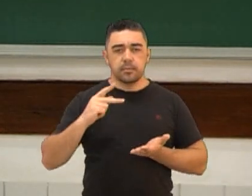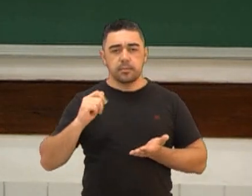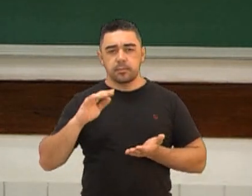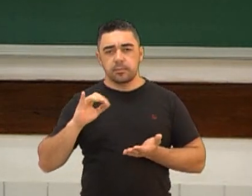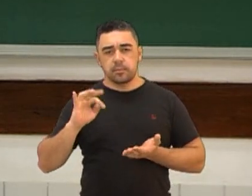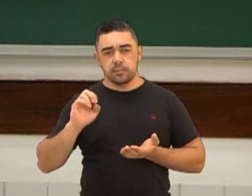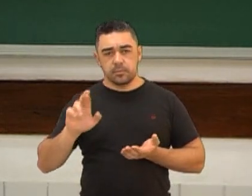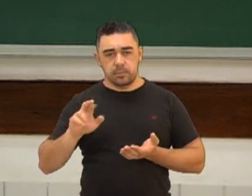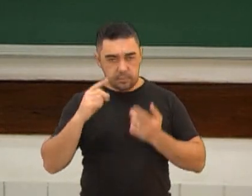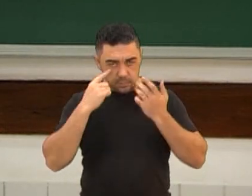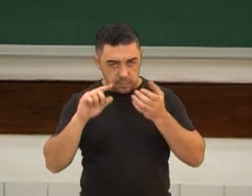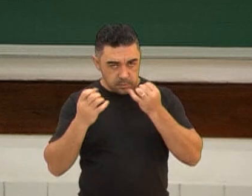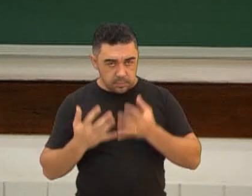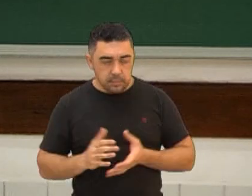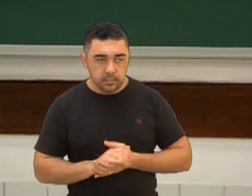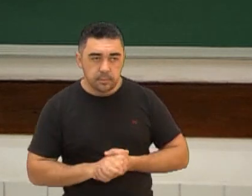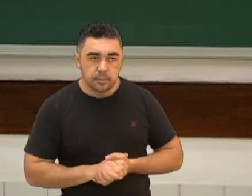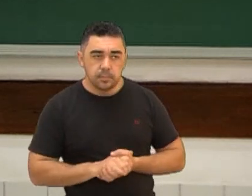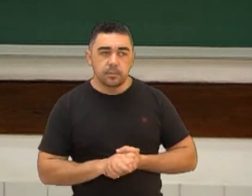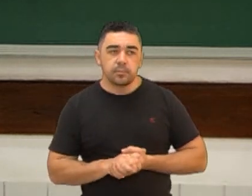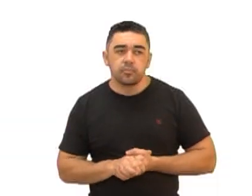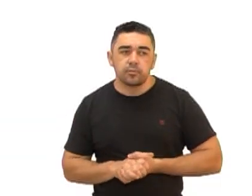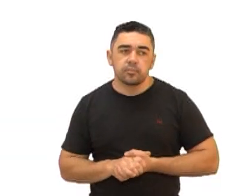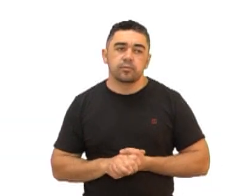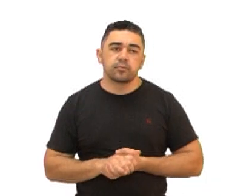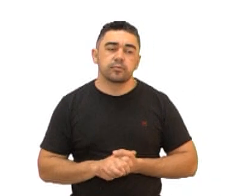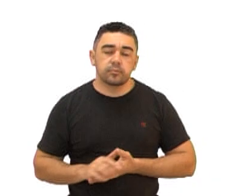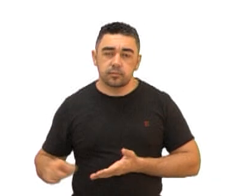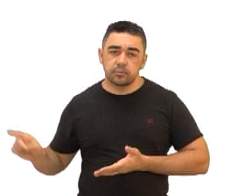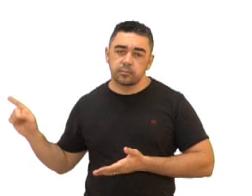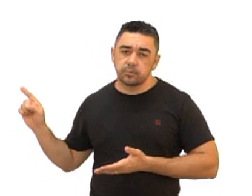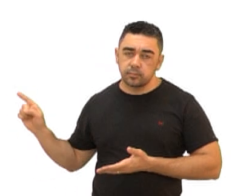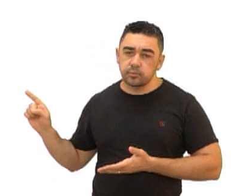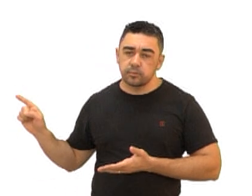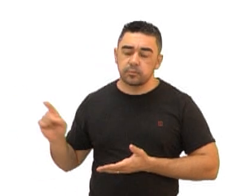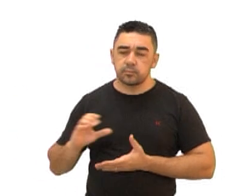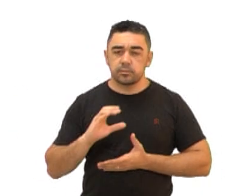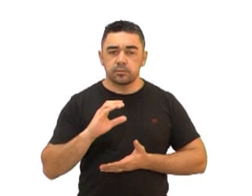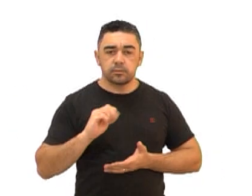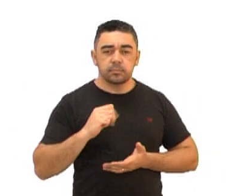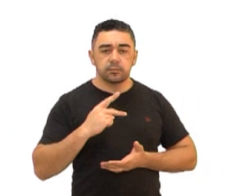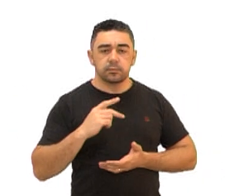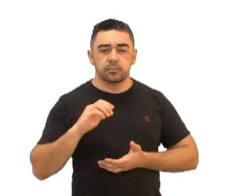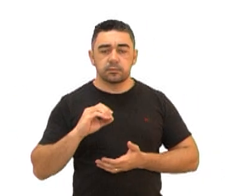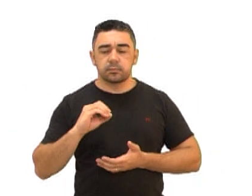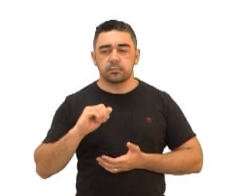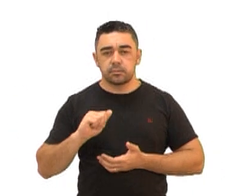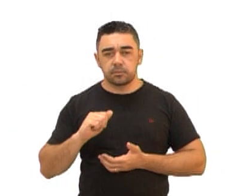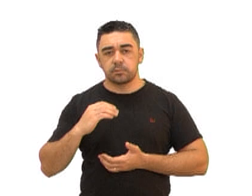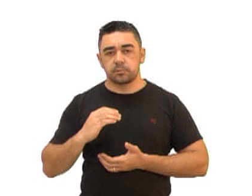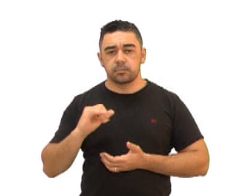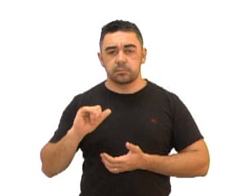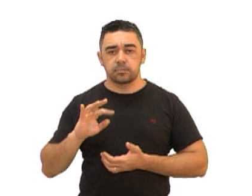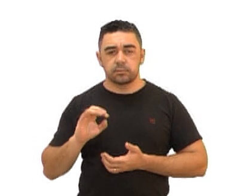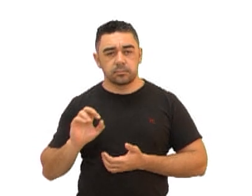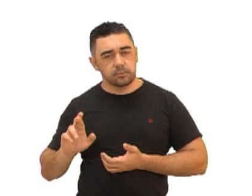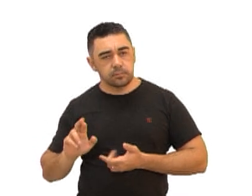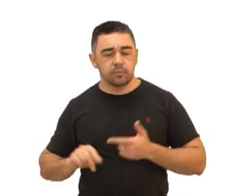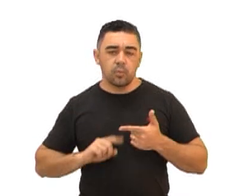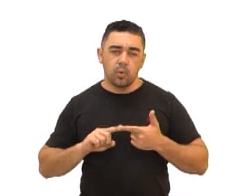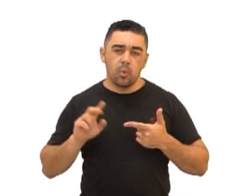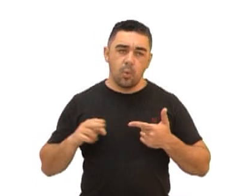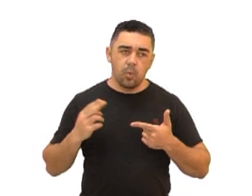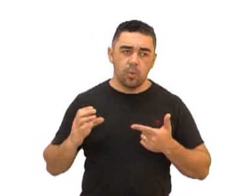melhor. Então, olha só. O capacitor, né, ou condensador de